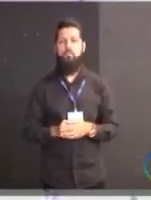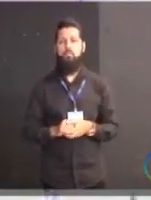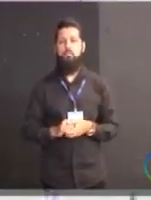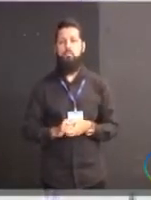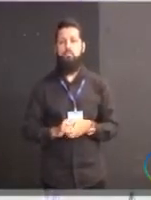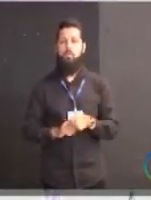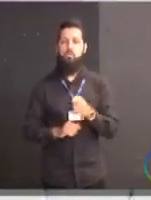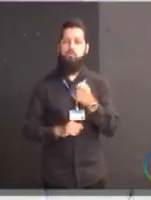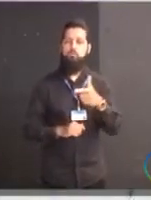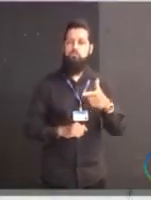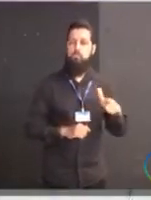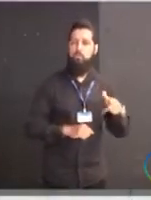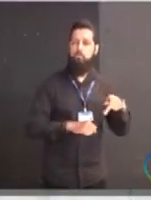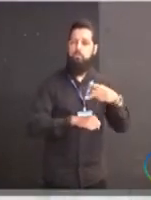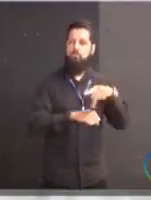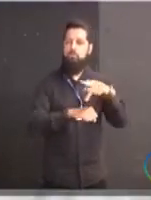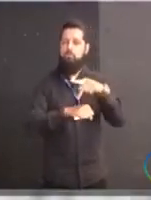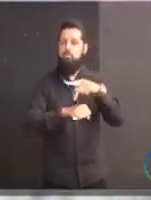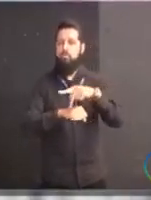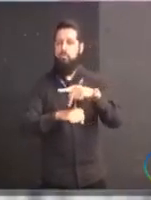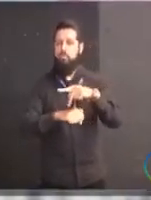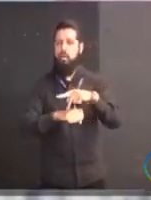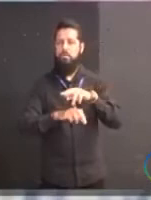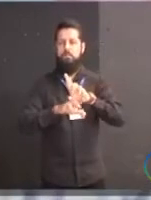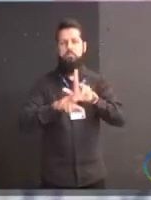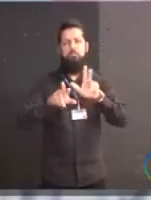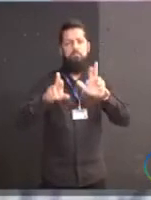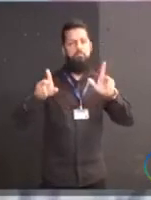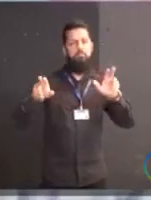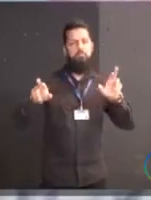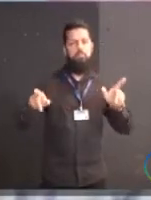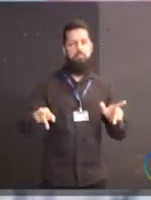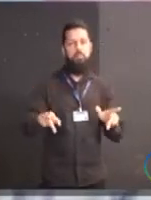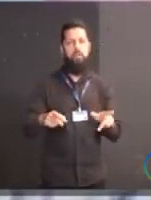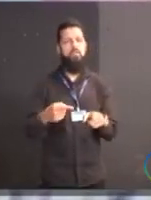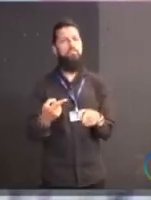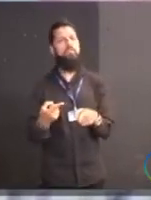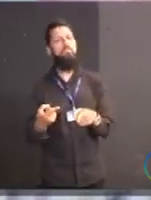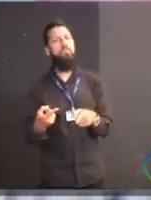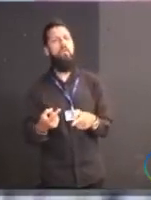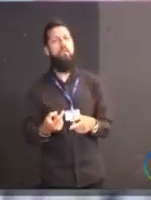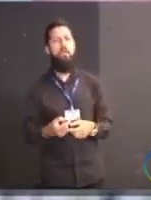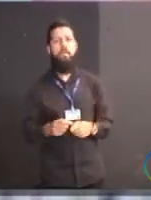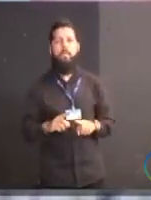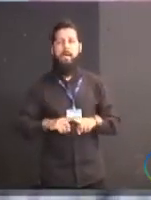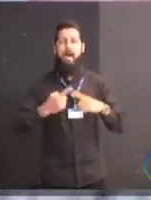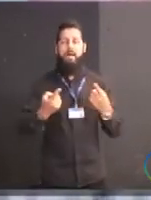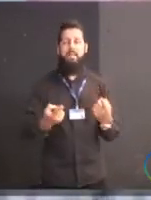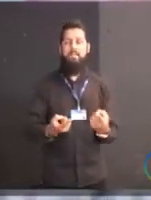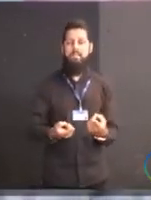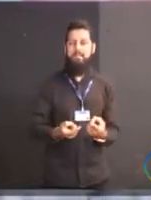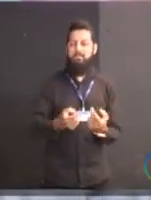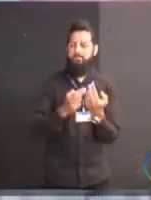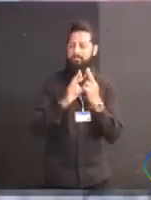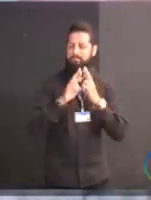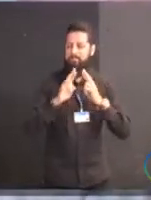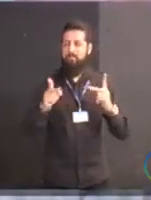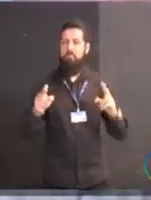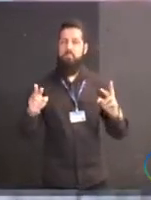cristãs absolutamente diferentes, mas tão diferentes que nós